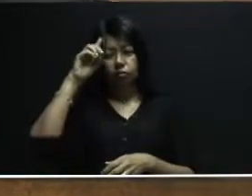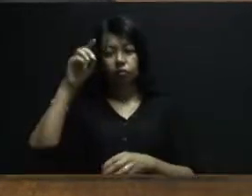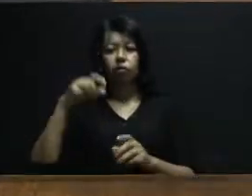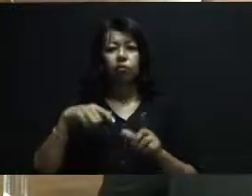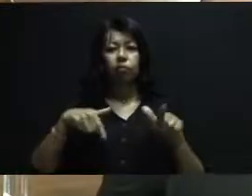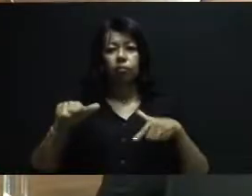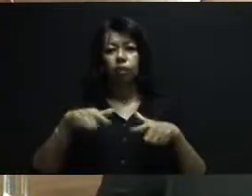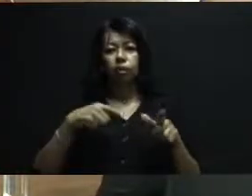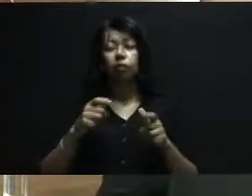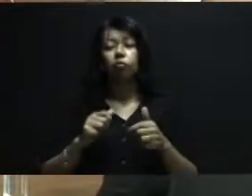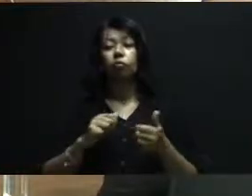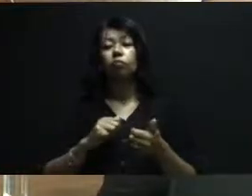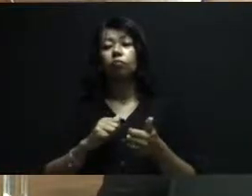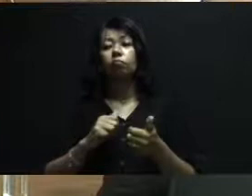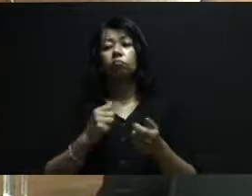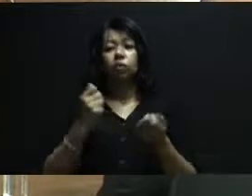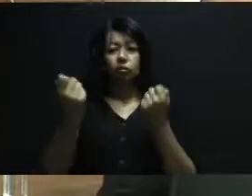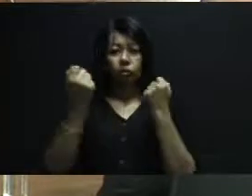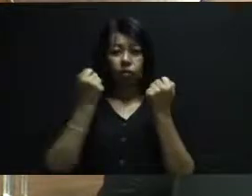Física.